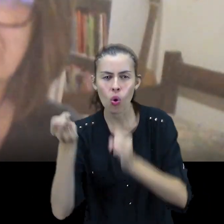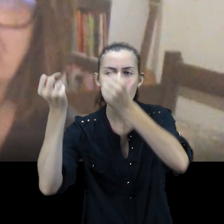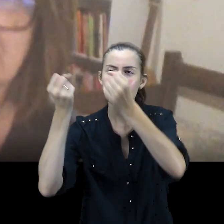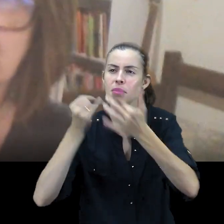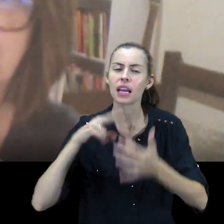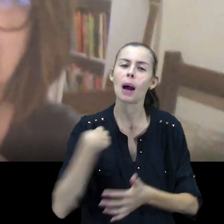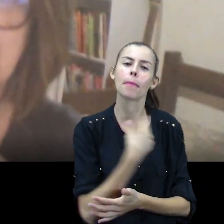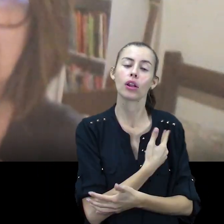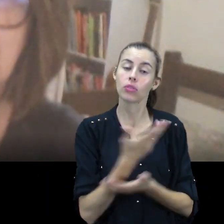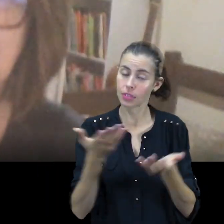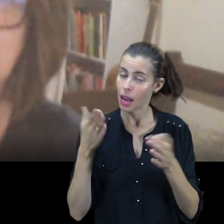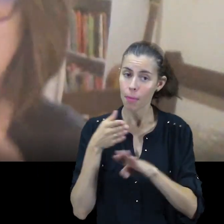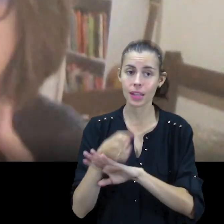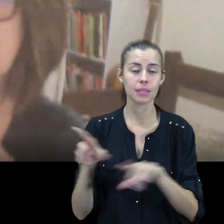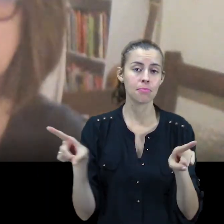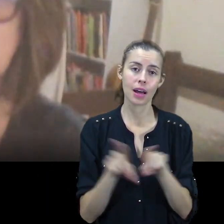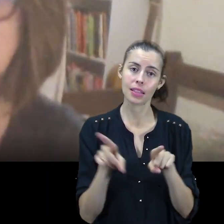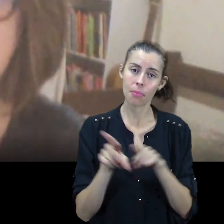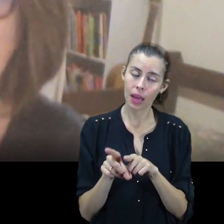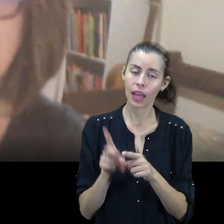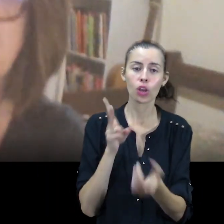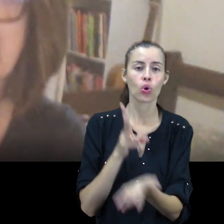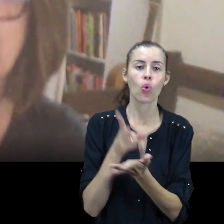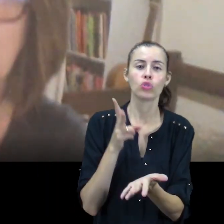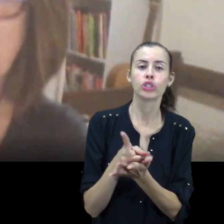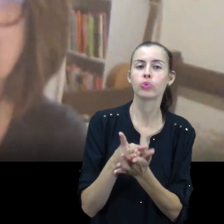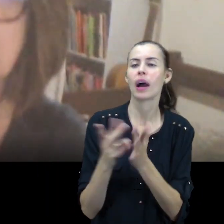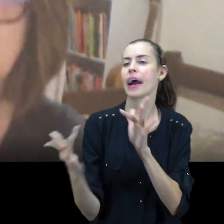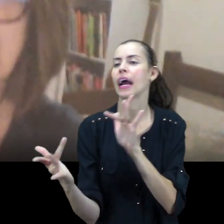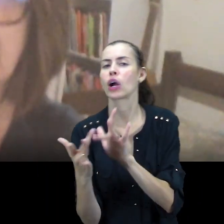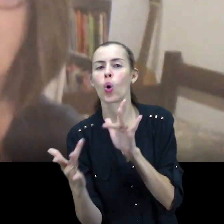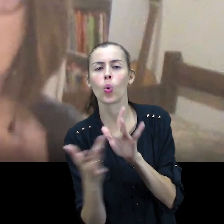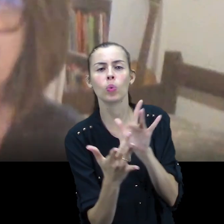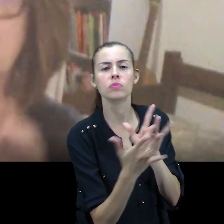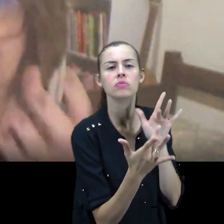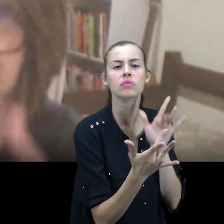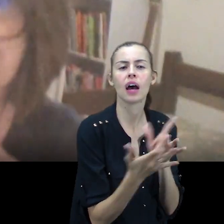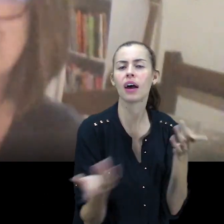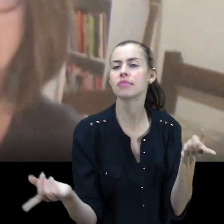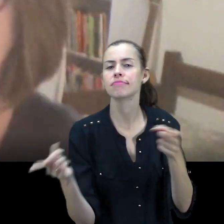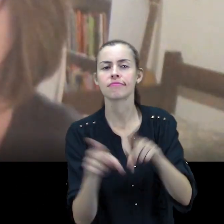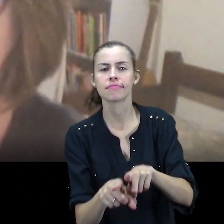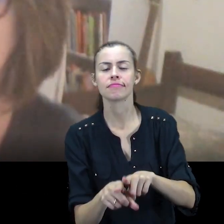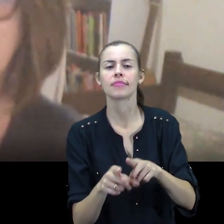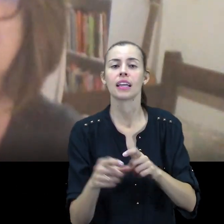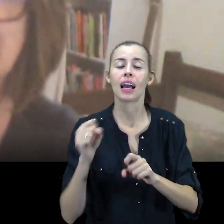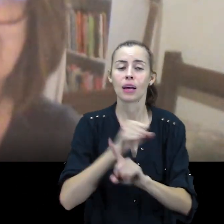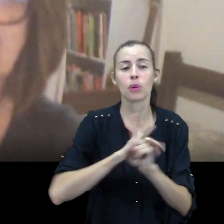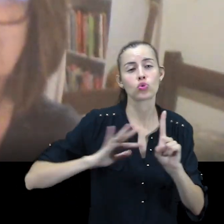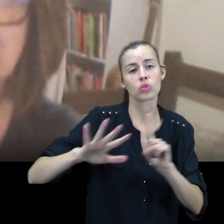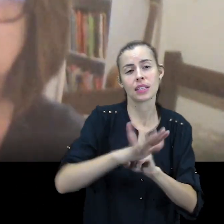de enfrentamento numa sociedade tão desigual e violenta como o Brasil, né? É óbvio, repito, como